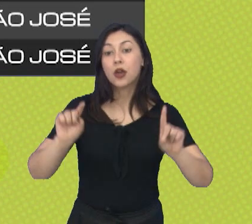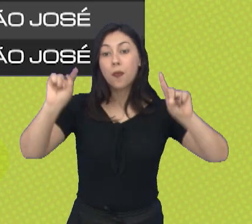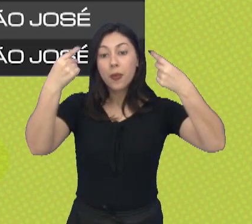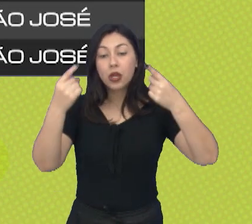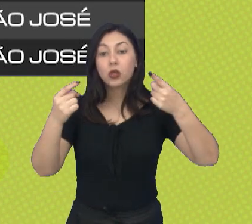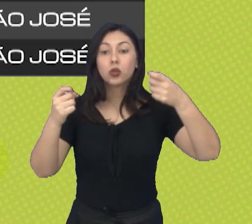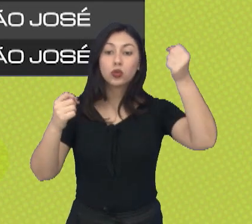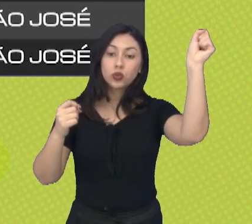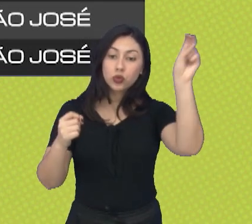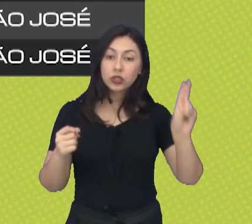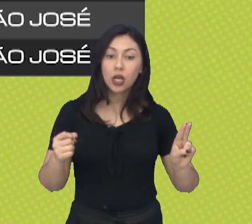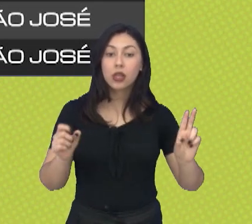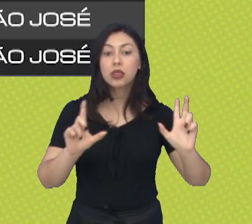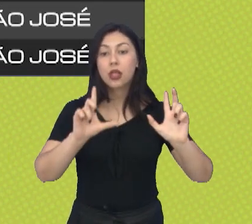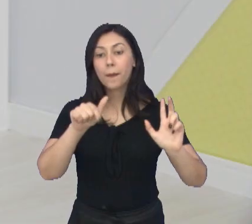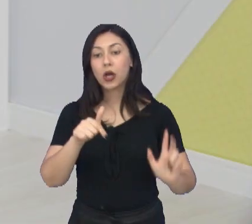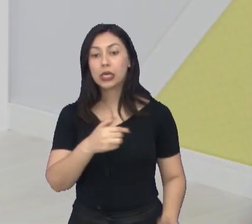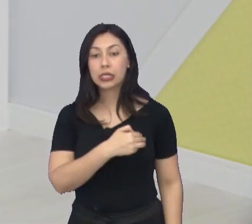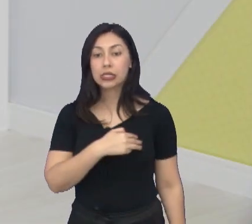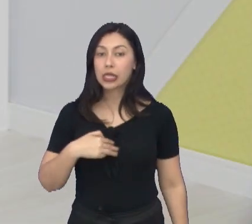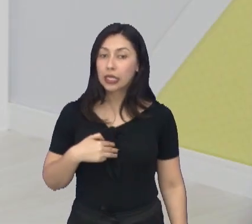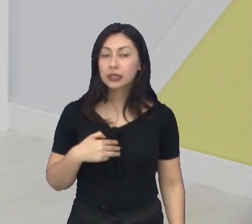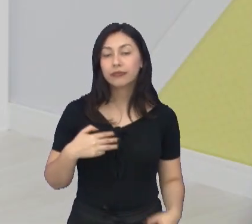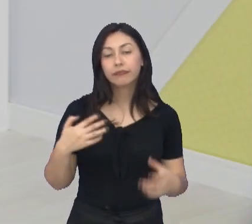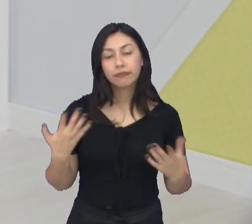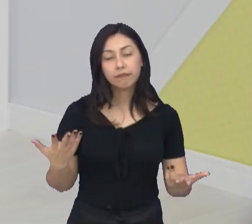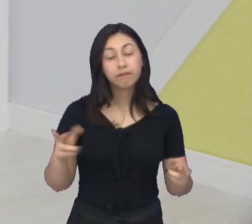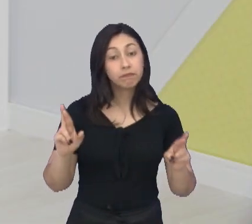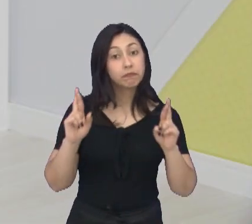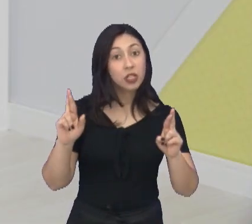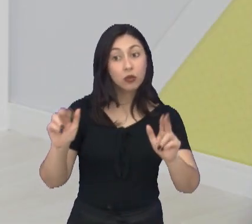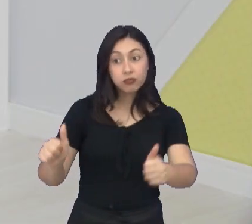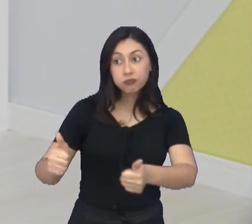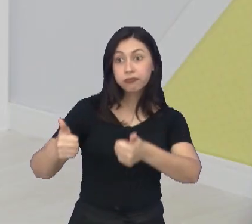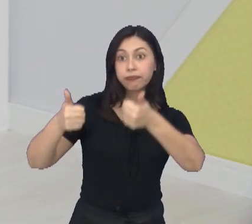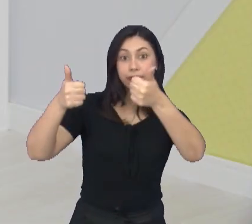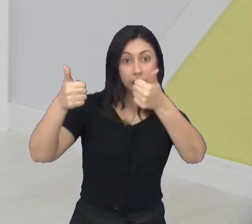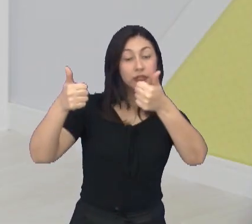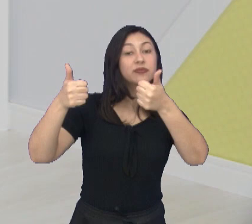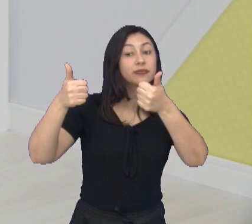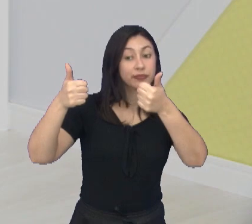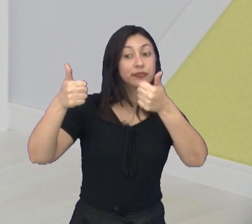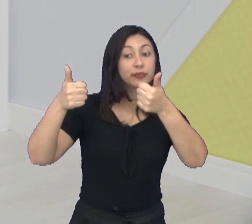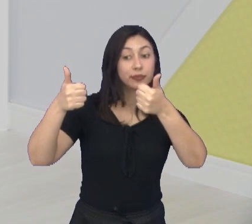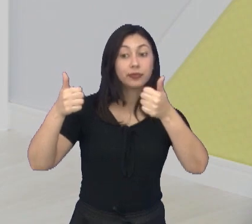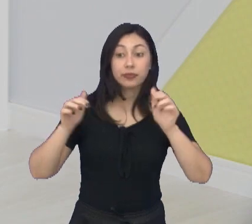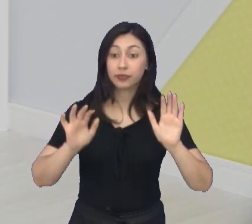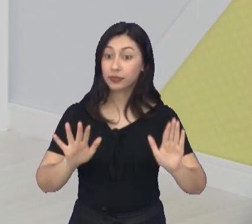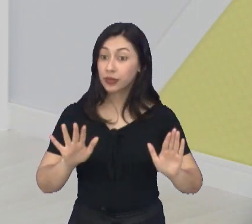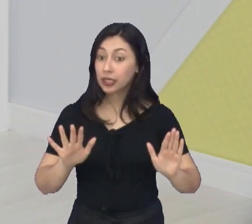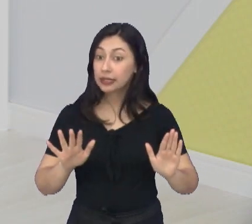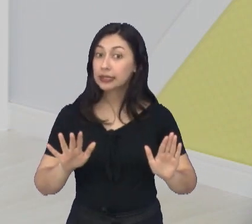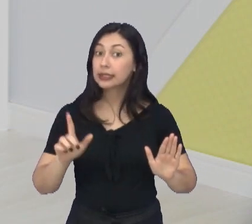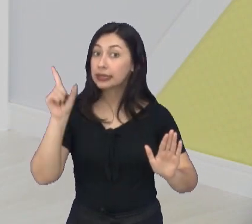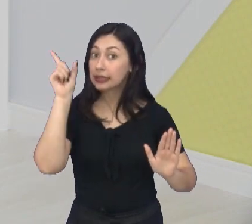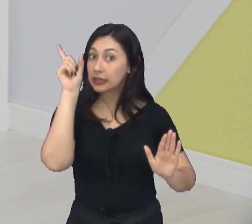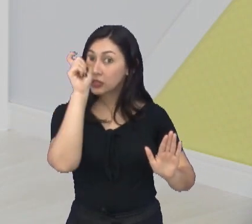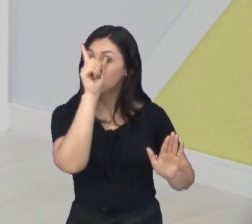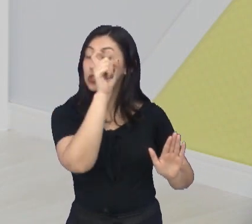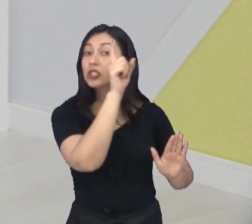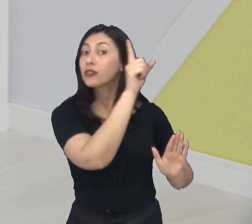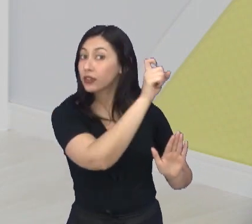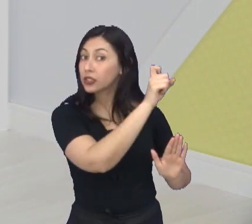André, Atibaia e Araçatuba. Esperamos a recuperada aí do São José na competição, só que tem pedreira, mesmo sendo em casa,